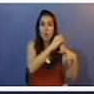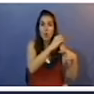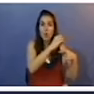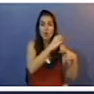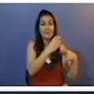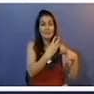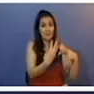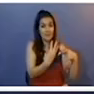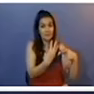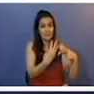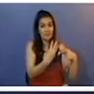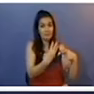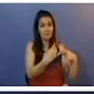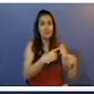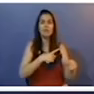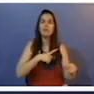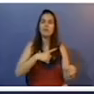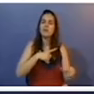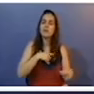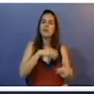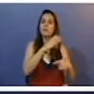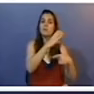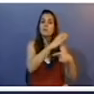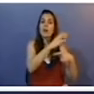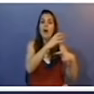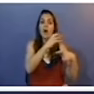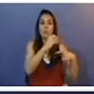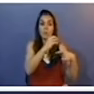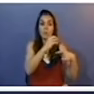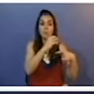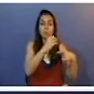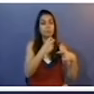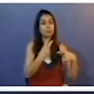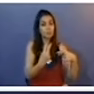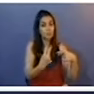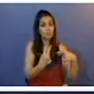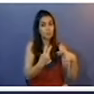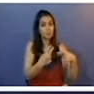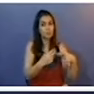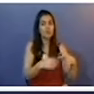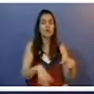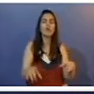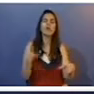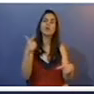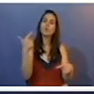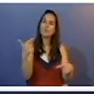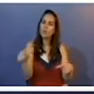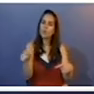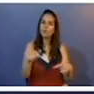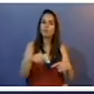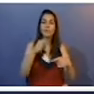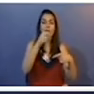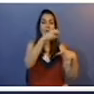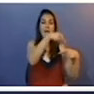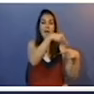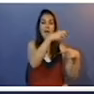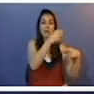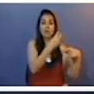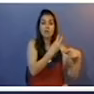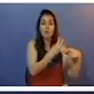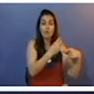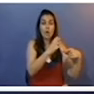exemplo, o CO2, que é o dióxido de carbono. Nesse exemplo, nós temos o N2O5, que